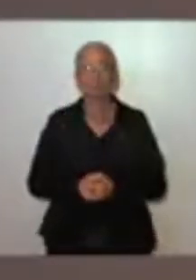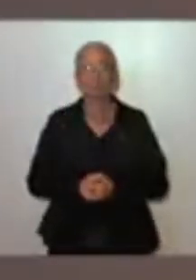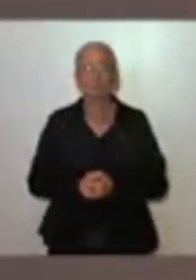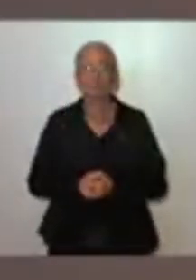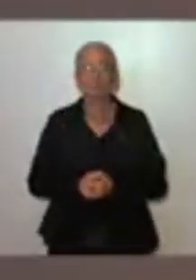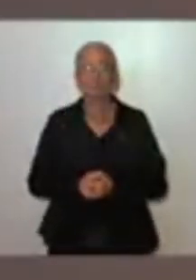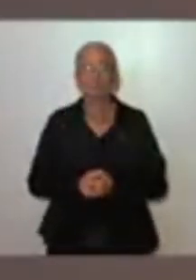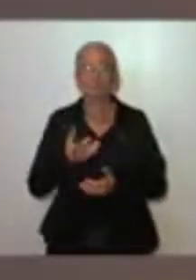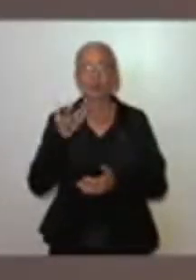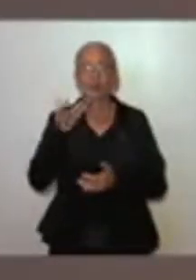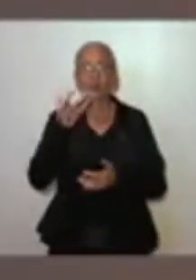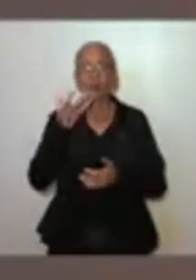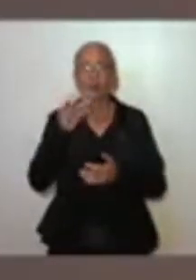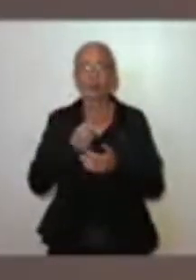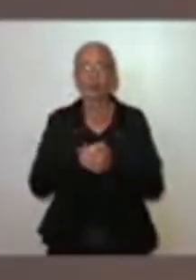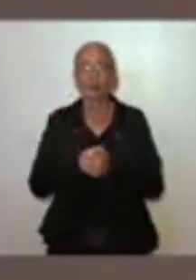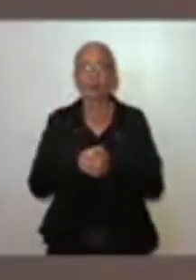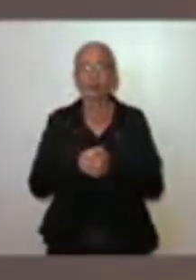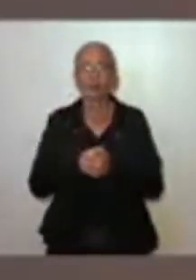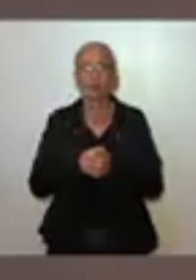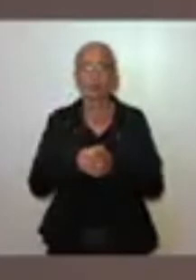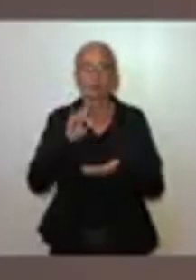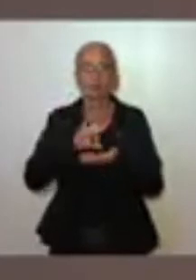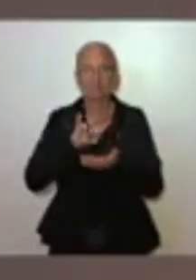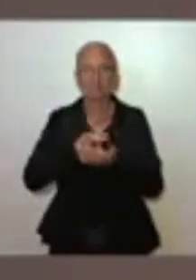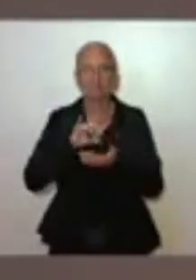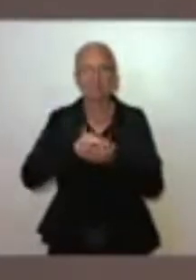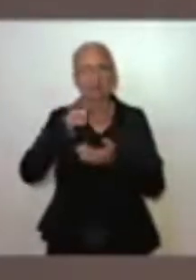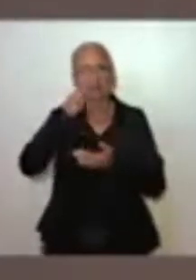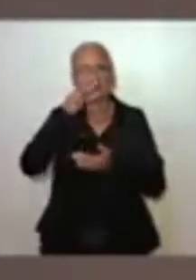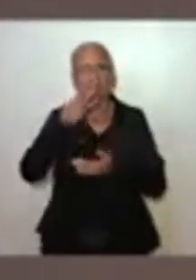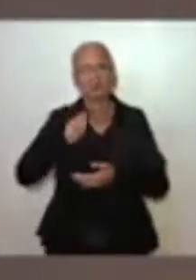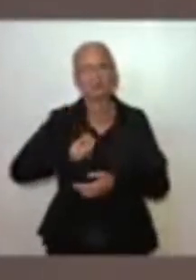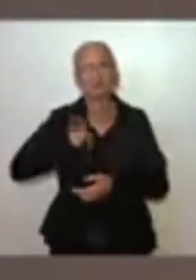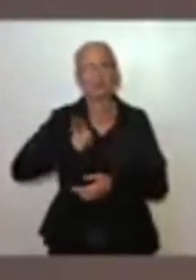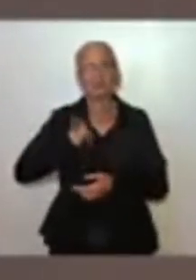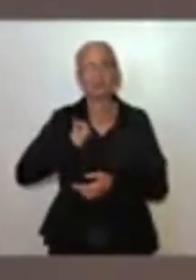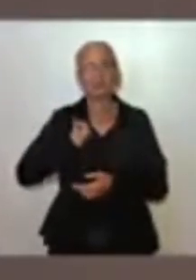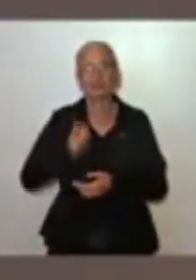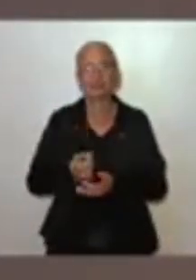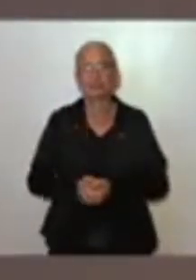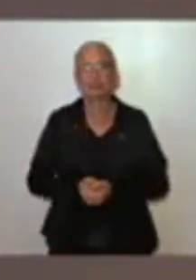é porque eu tenho uma forma construtiva de pensar e de Viver a Vida